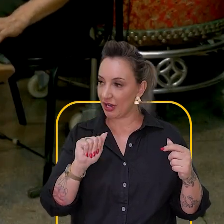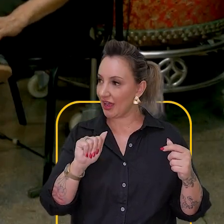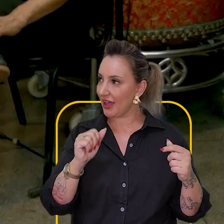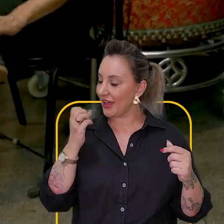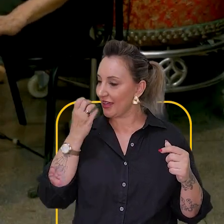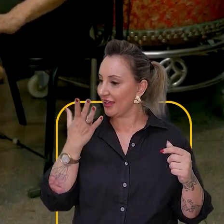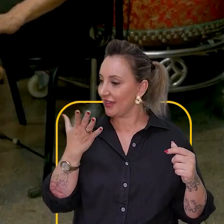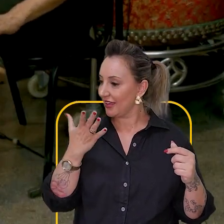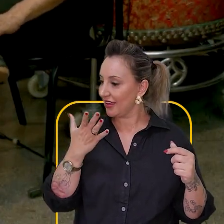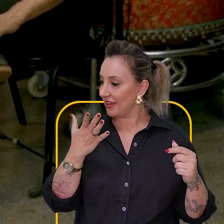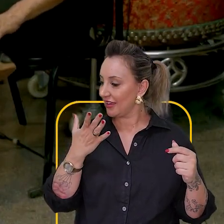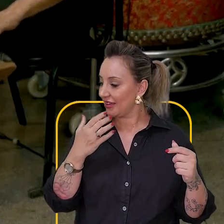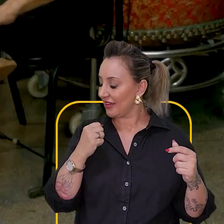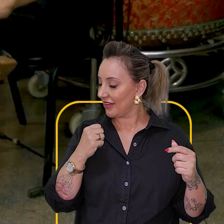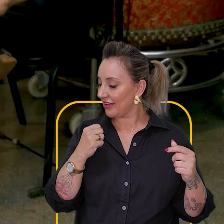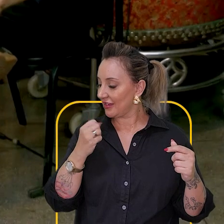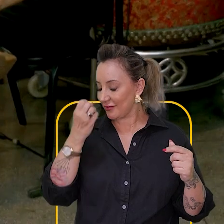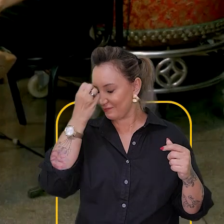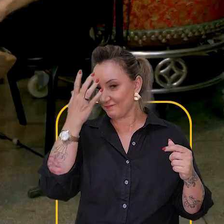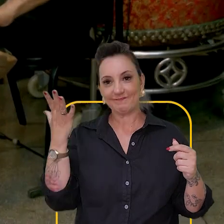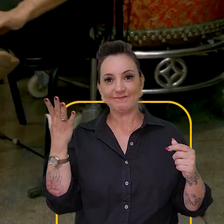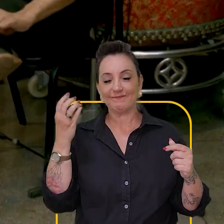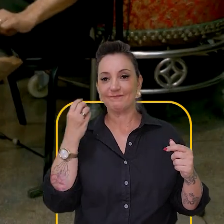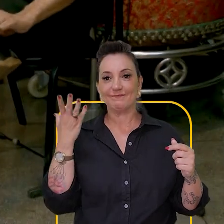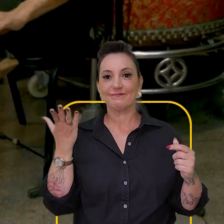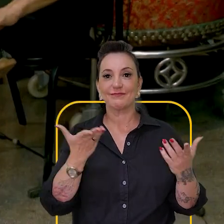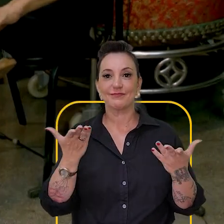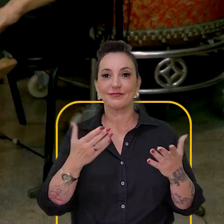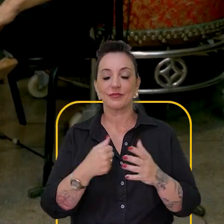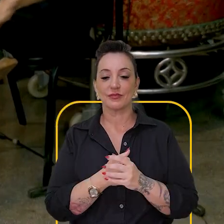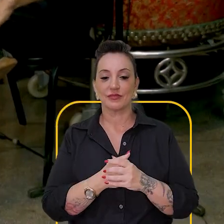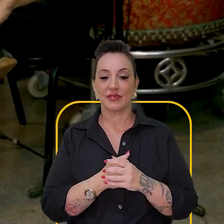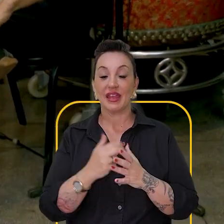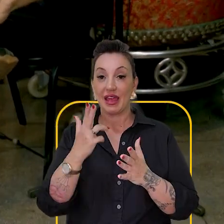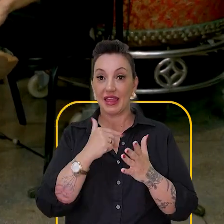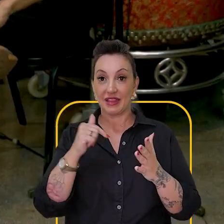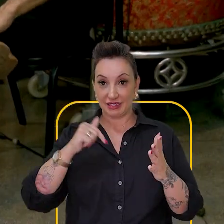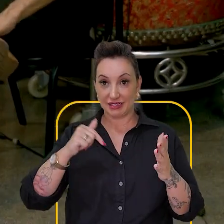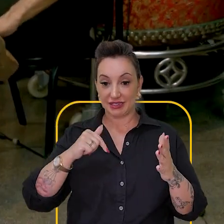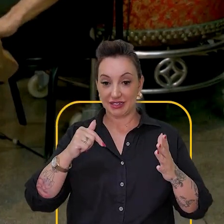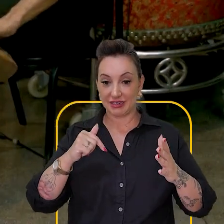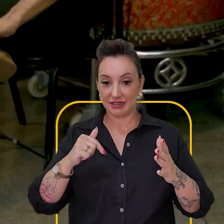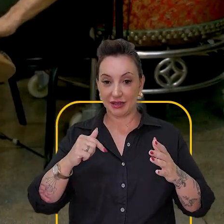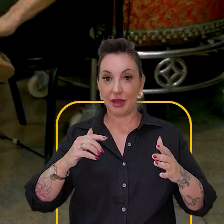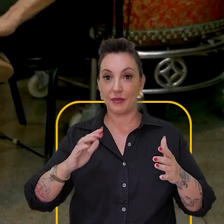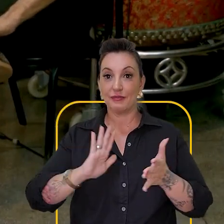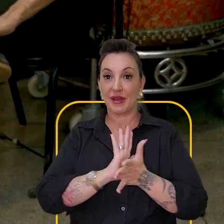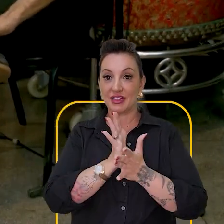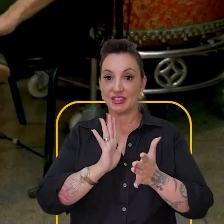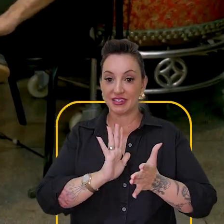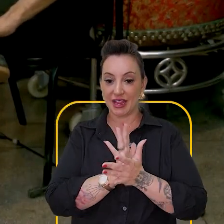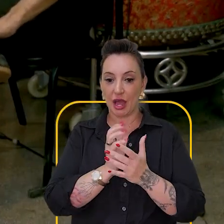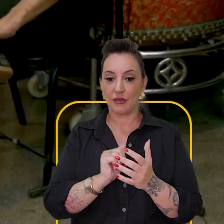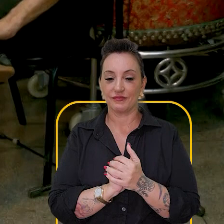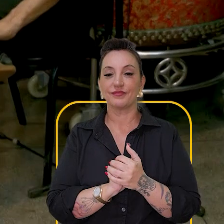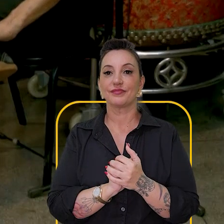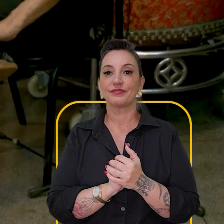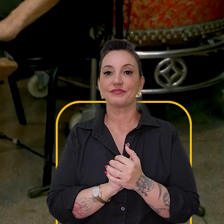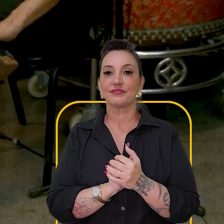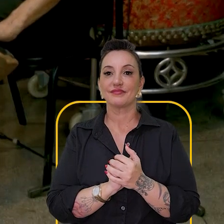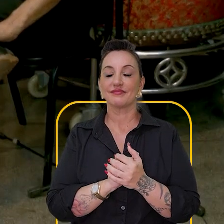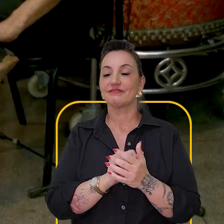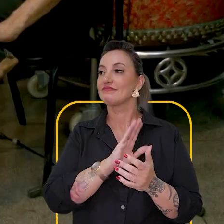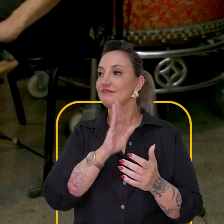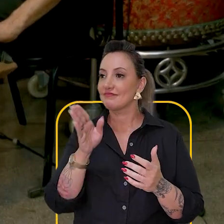como é que chamava aqui Ebal não sei não me lembro agora tinha uma editora aqui na na marginal e